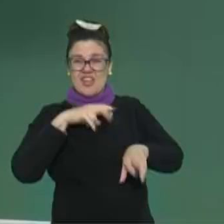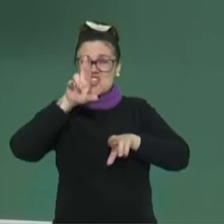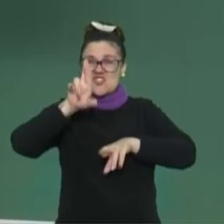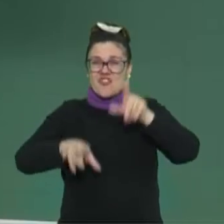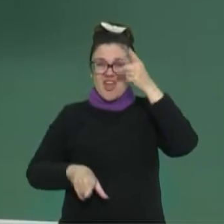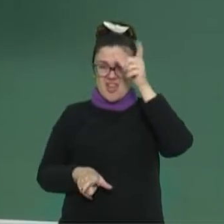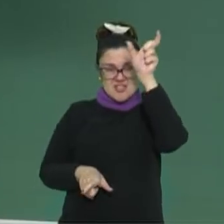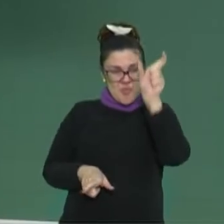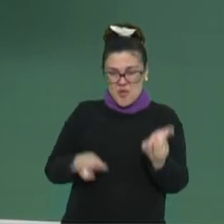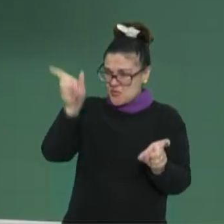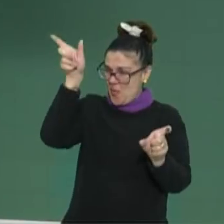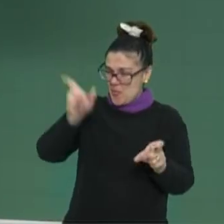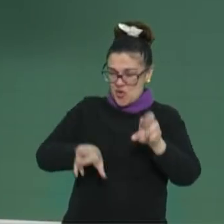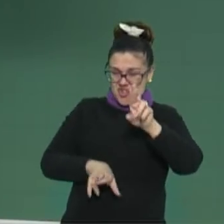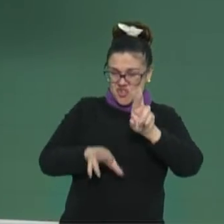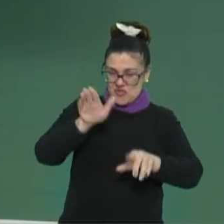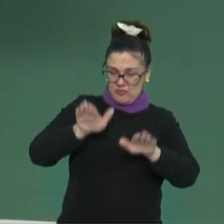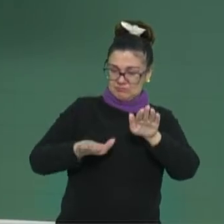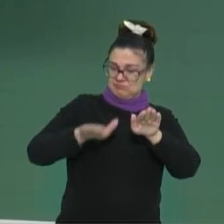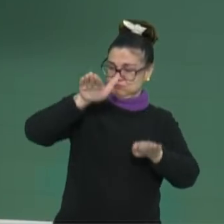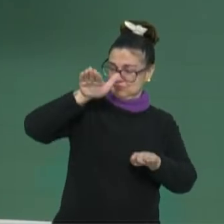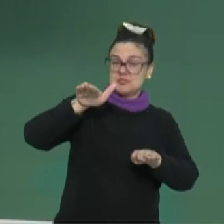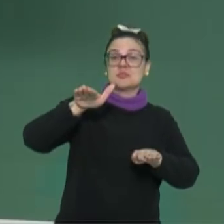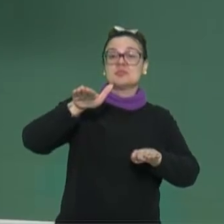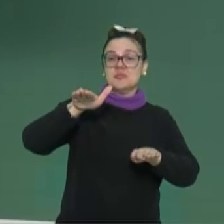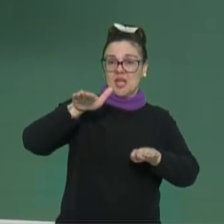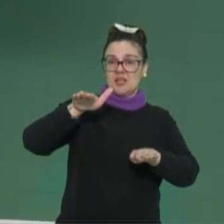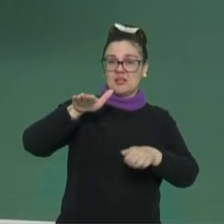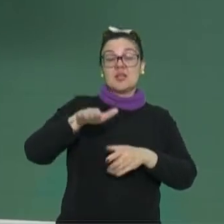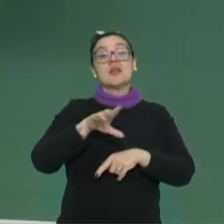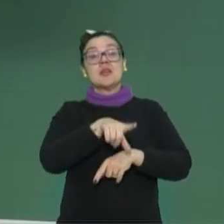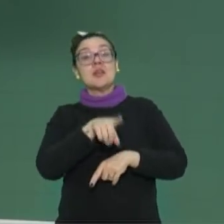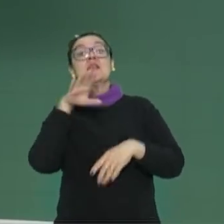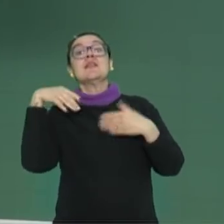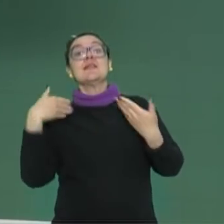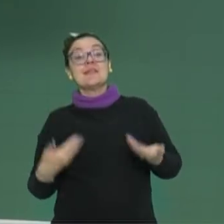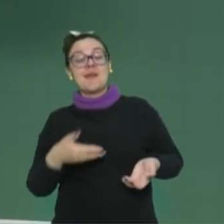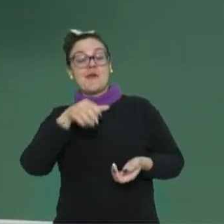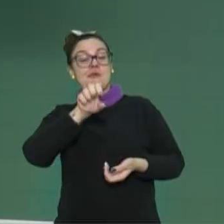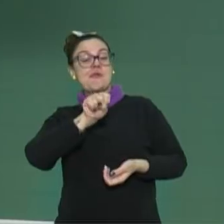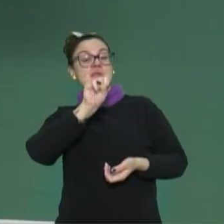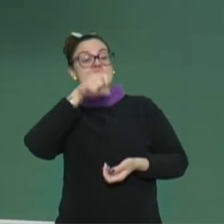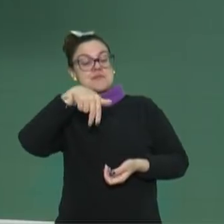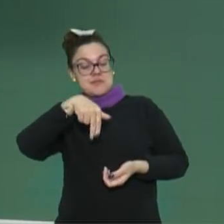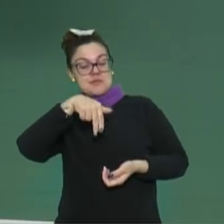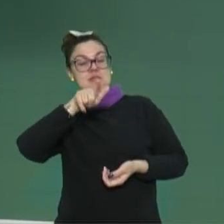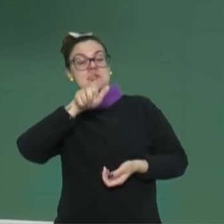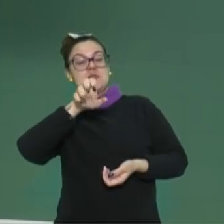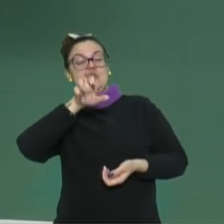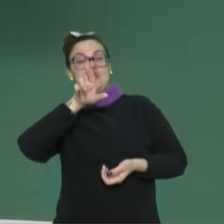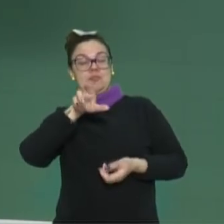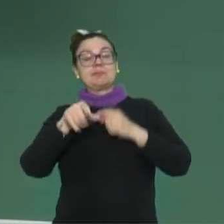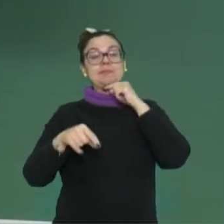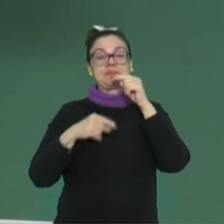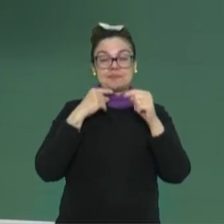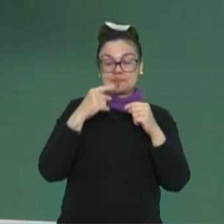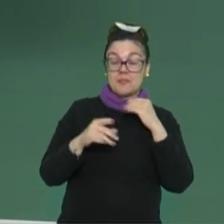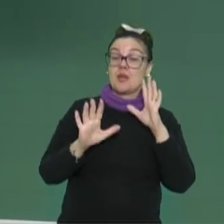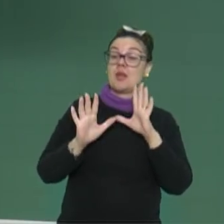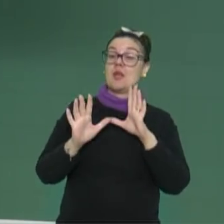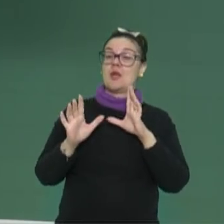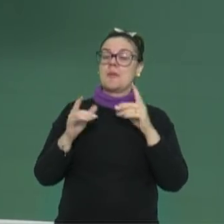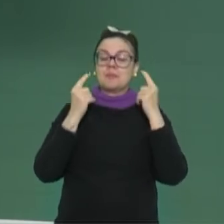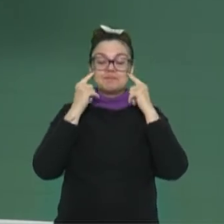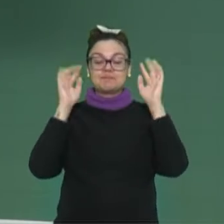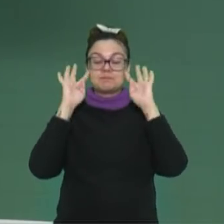outra? O Peter Singer vai trazer à tona algumas questões para refletirmos. Talvez você não concorde com ele, mas